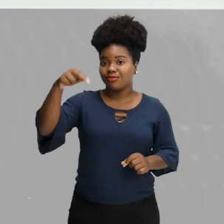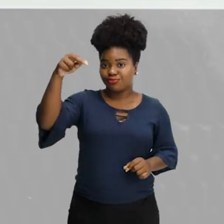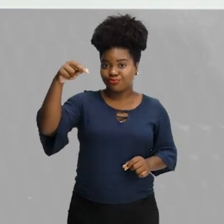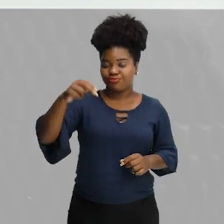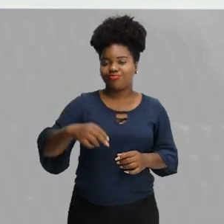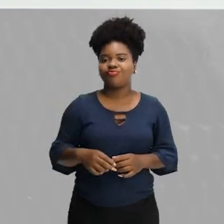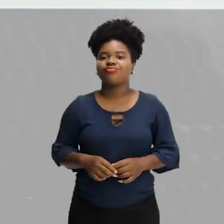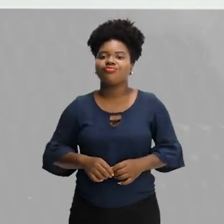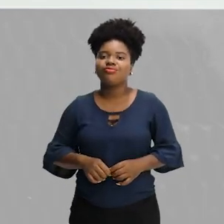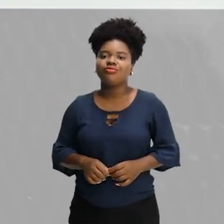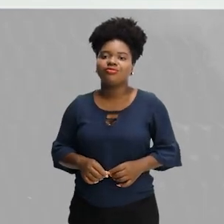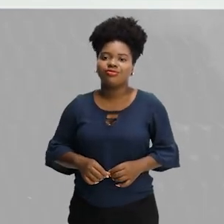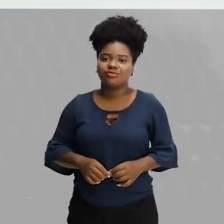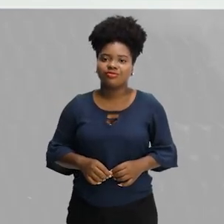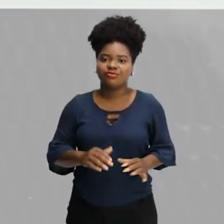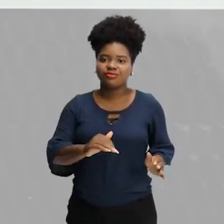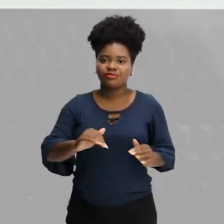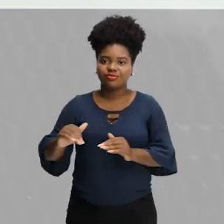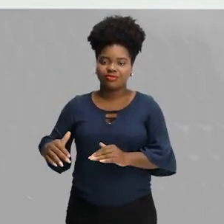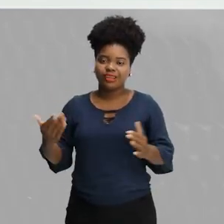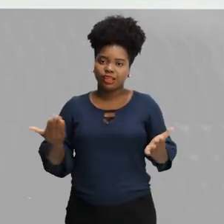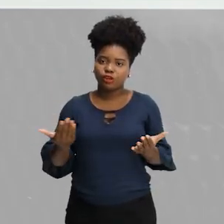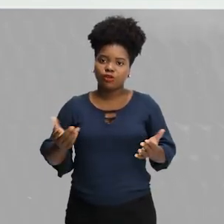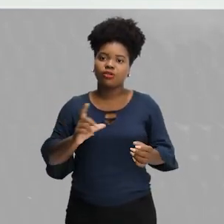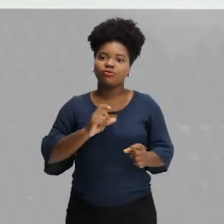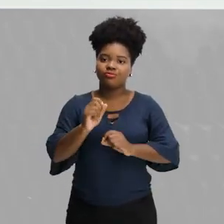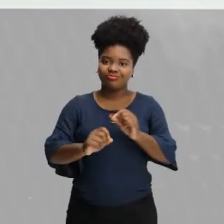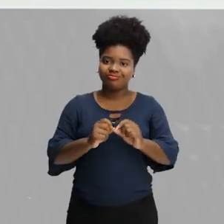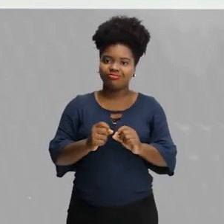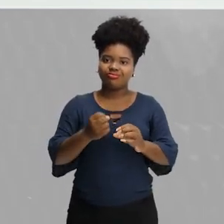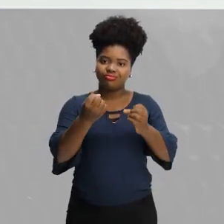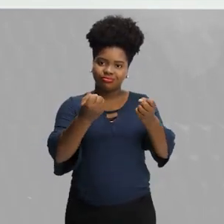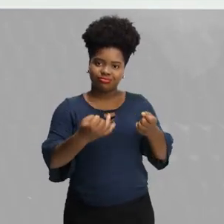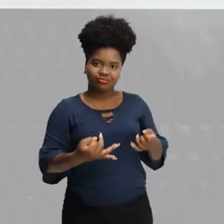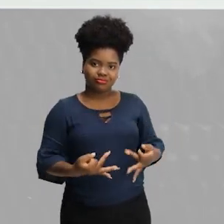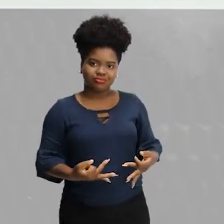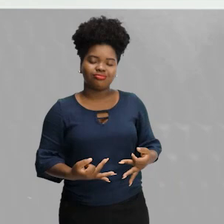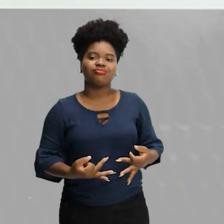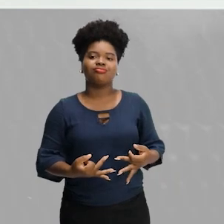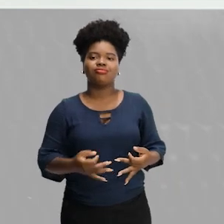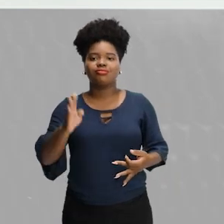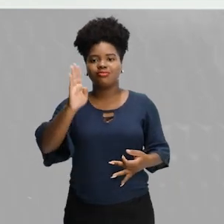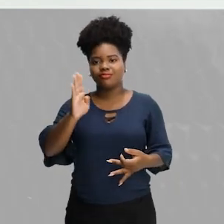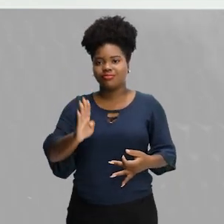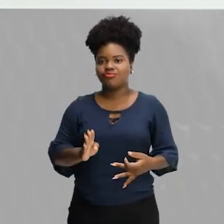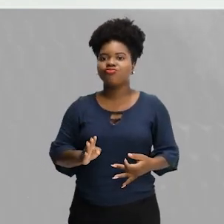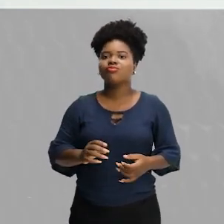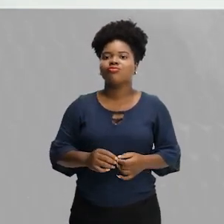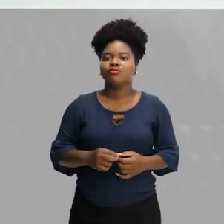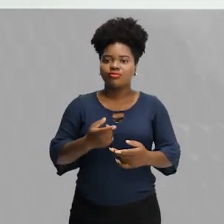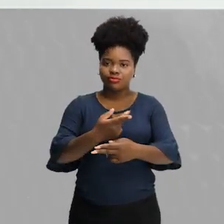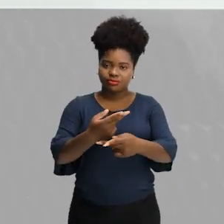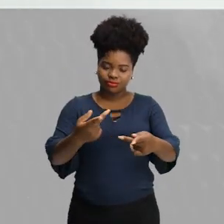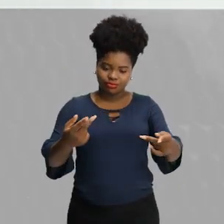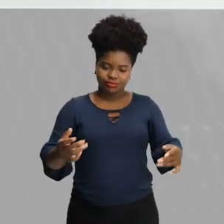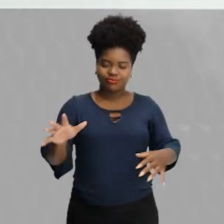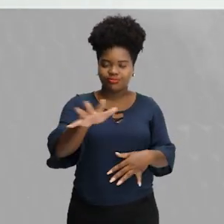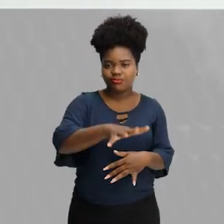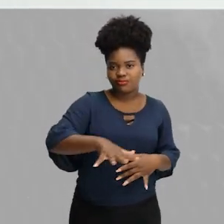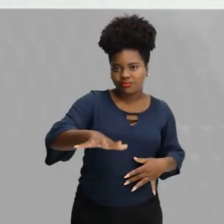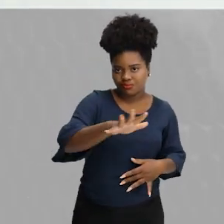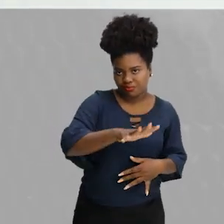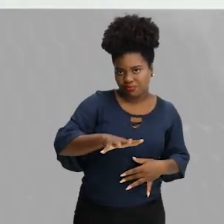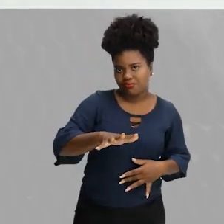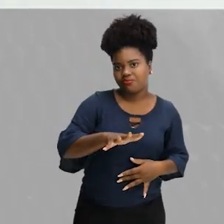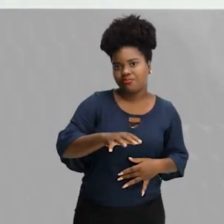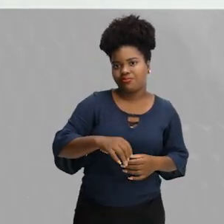ok? Agora, quando a gente fala das considerações, o Brasil tem proporções continentais. Foi exatamente de onde nós partimos essa aula